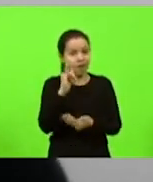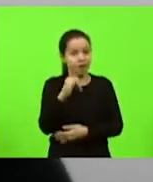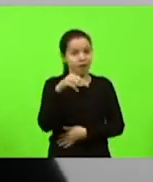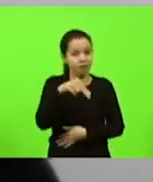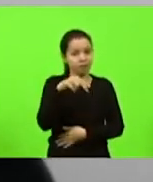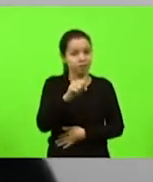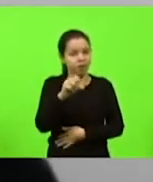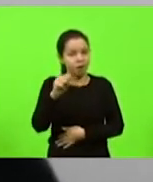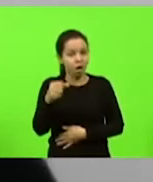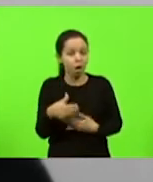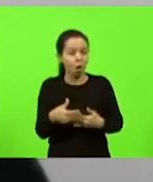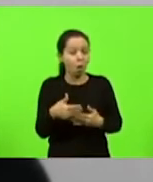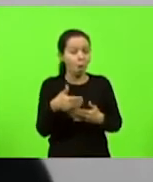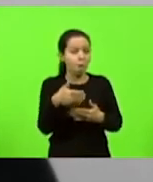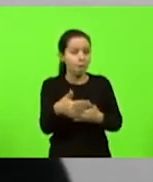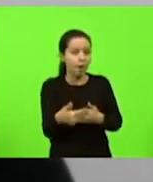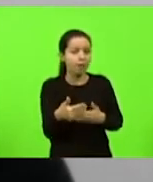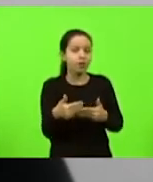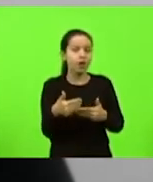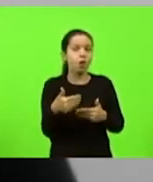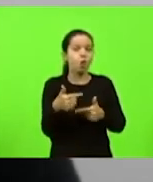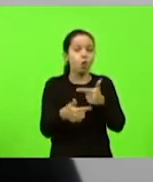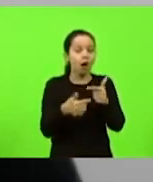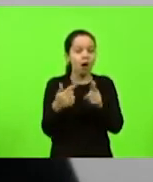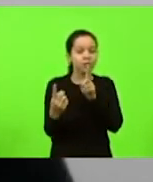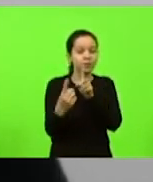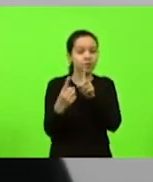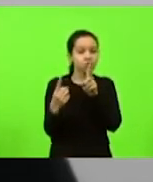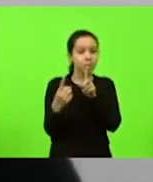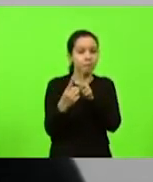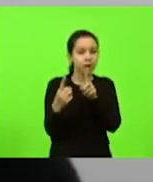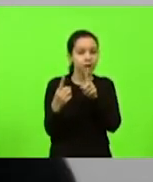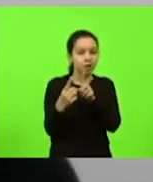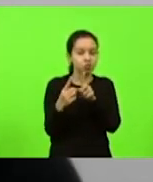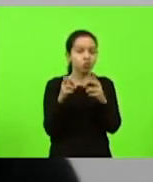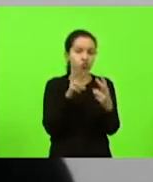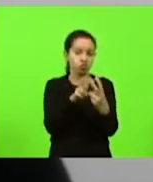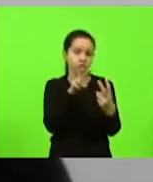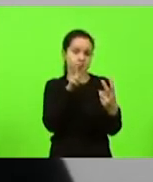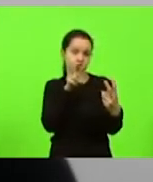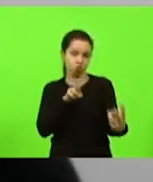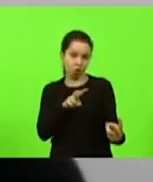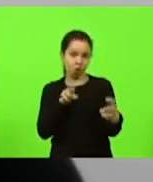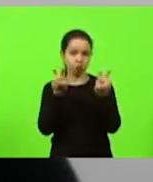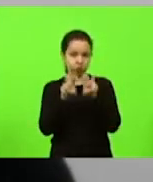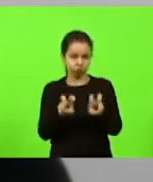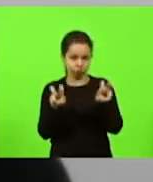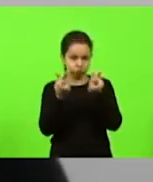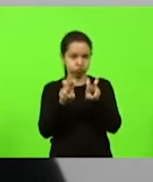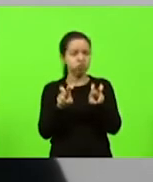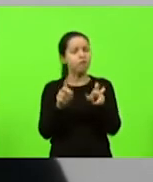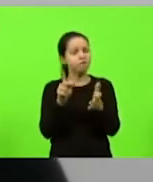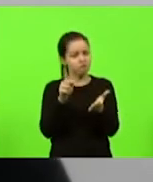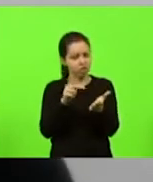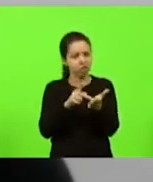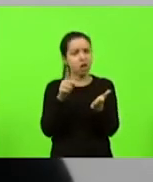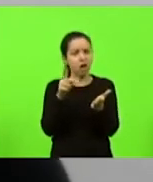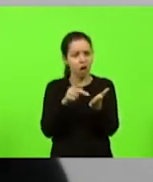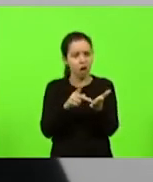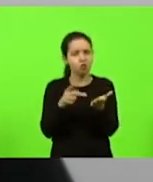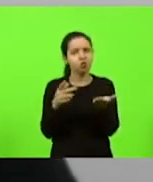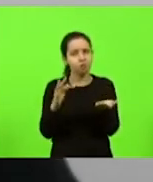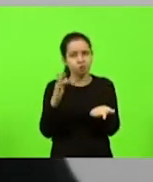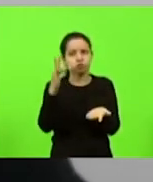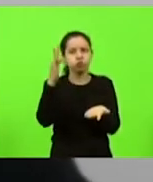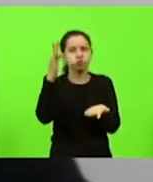a questão do atendimento digital. Nós sabemos que essa é uma realidade, é o futuro, está por aí, e vemos